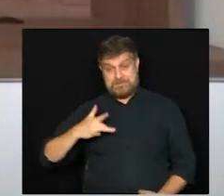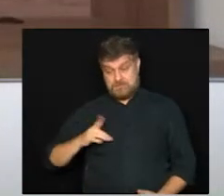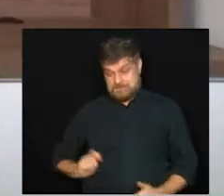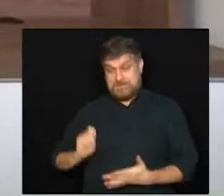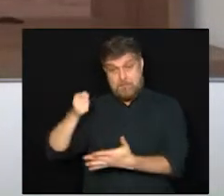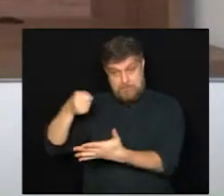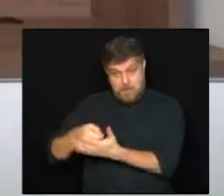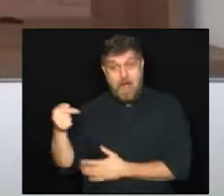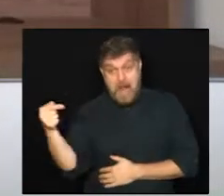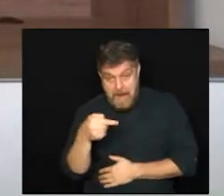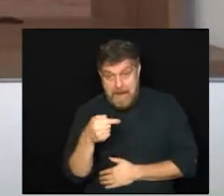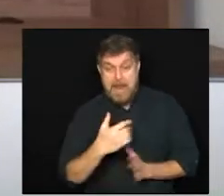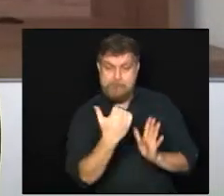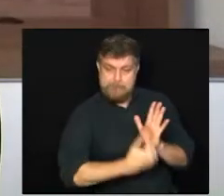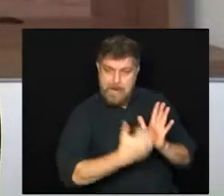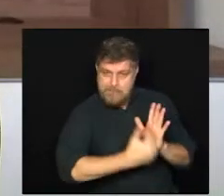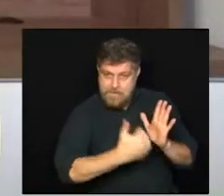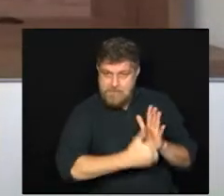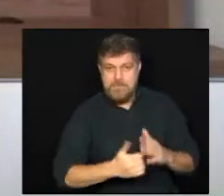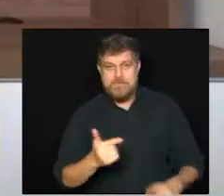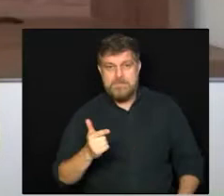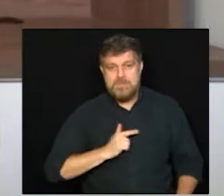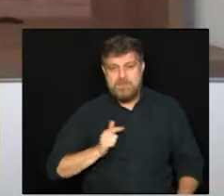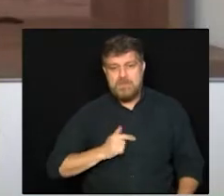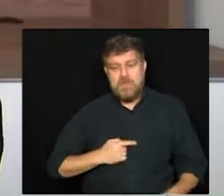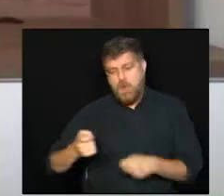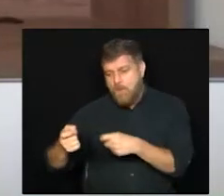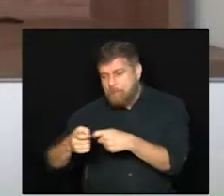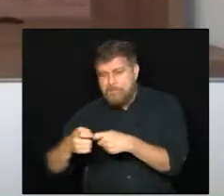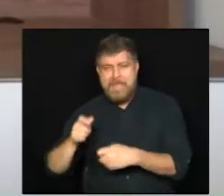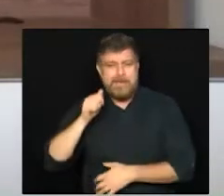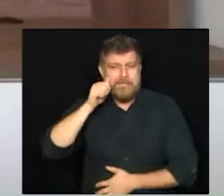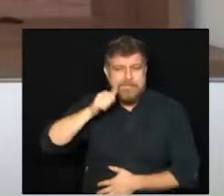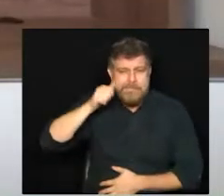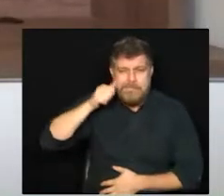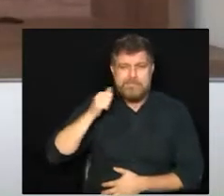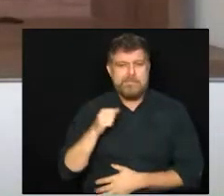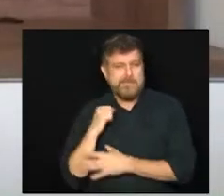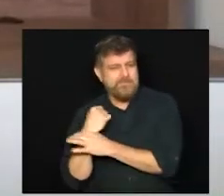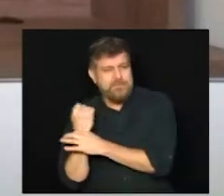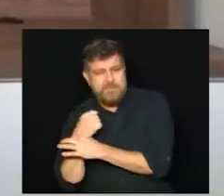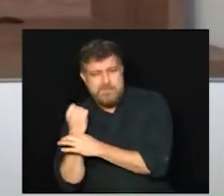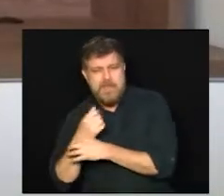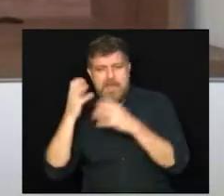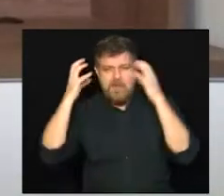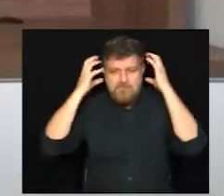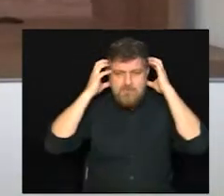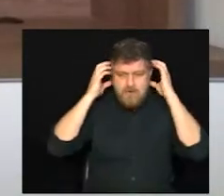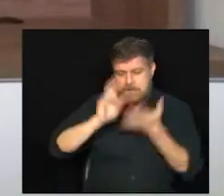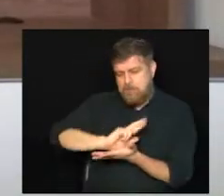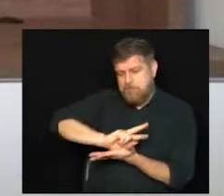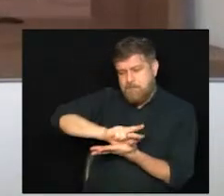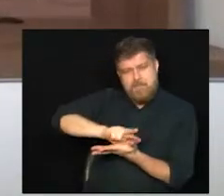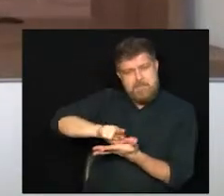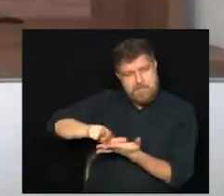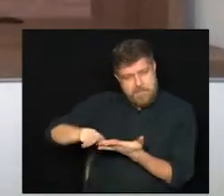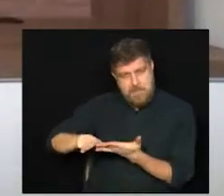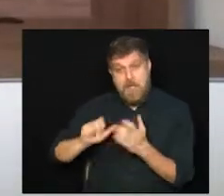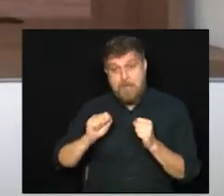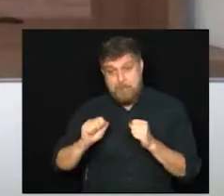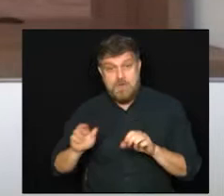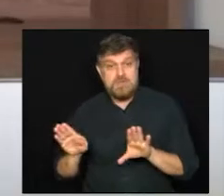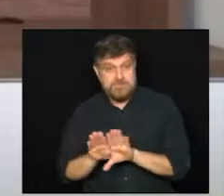dedutíveis no imposto de renda, desde despesas com médicos, dentistas, terapeutas, fonoaudiólogos, psicólogos,